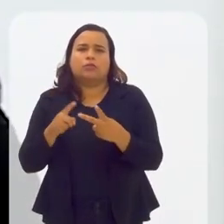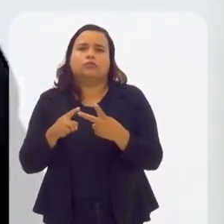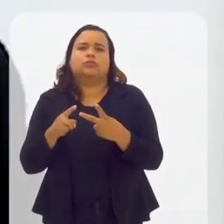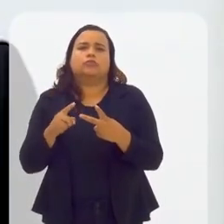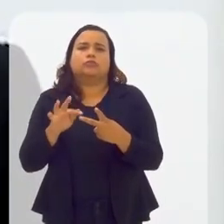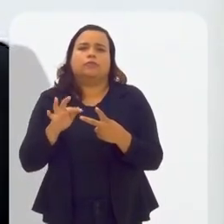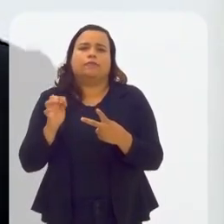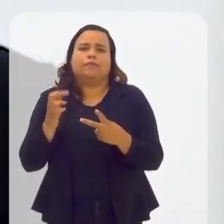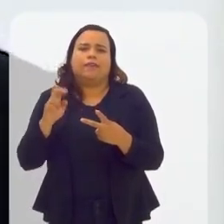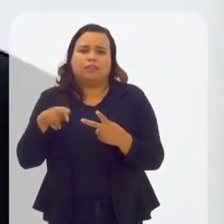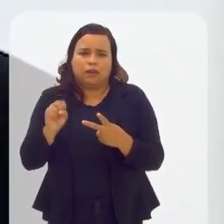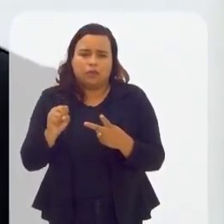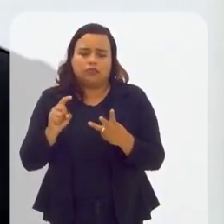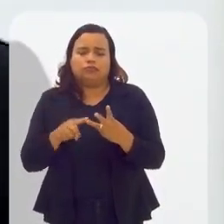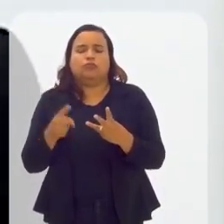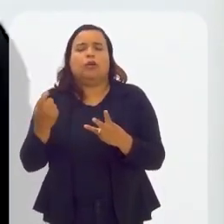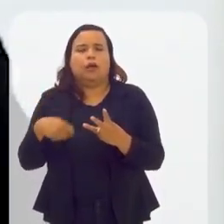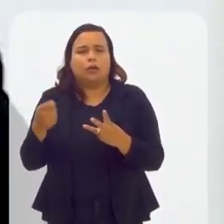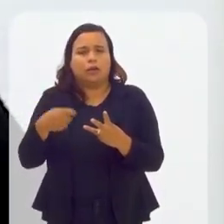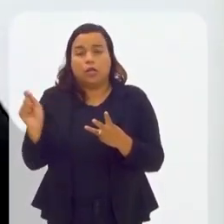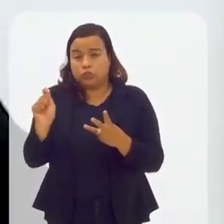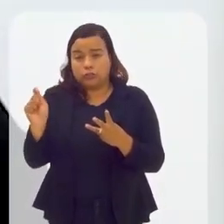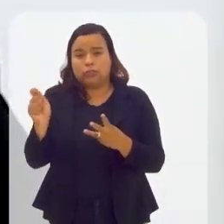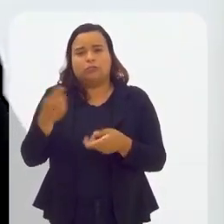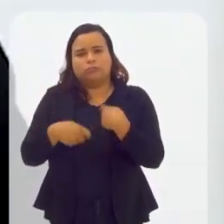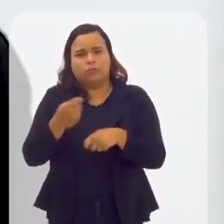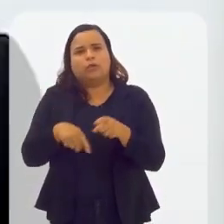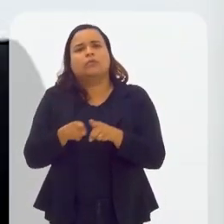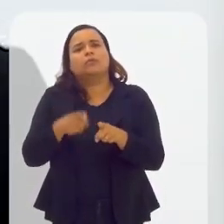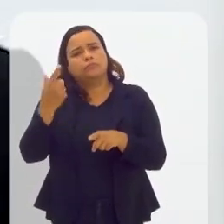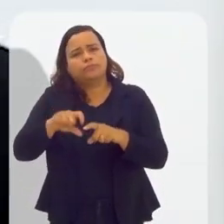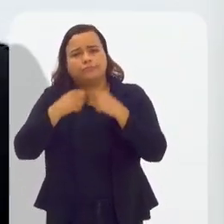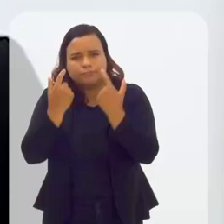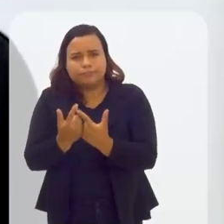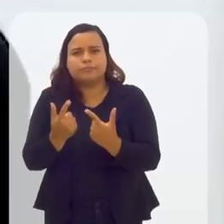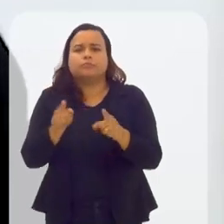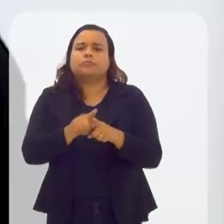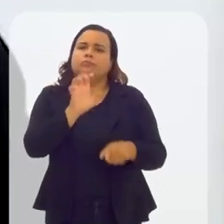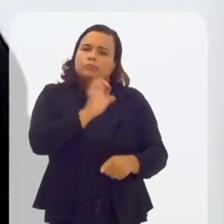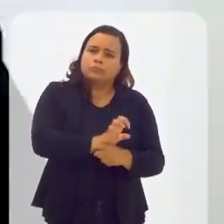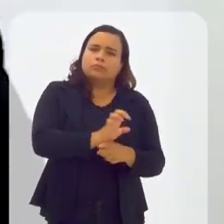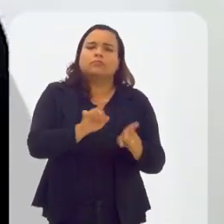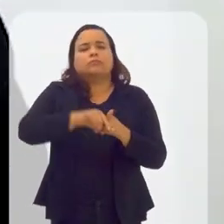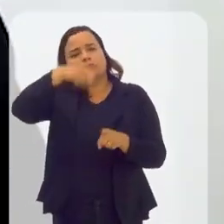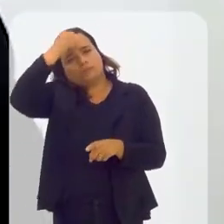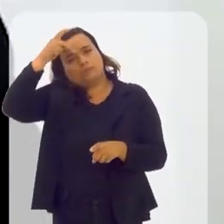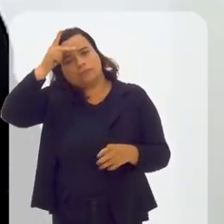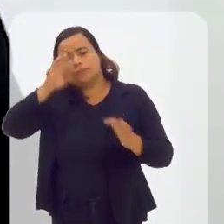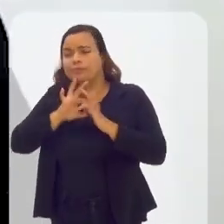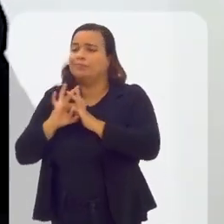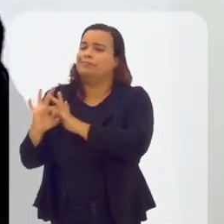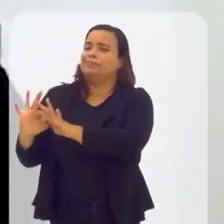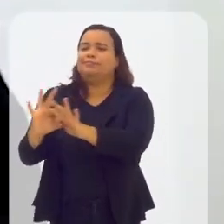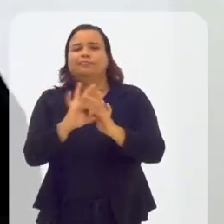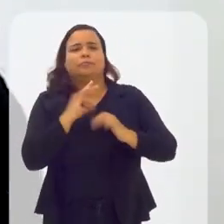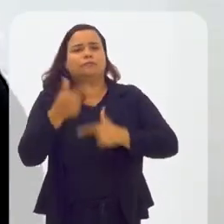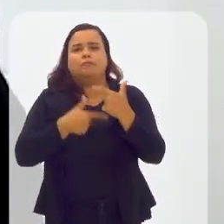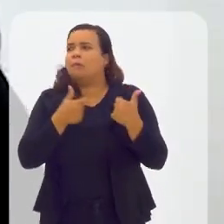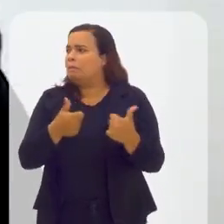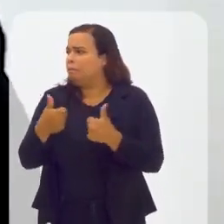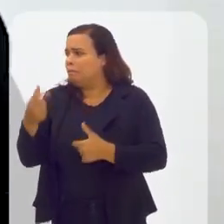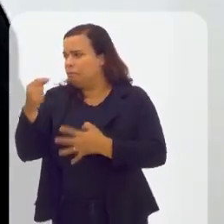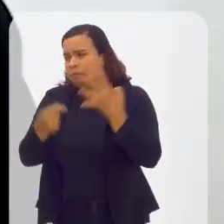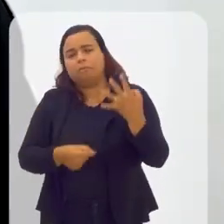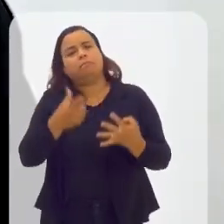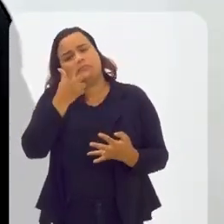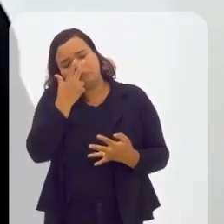Associação Comercial, mais a Alerj, mais o governo do Estado, mais a prefeitura, e funcionou muitíssimo